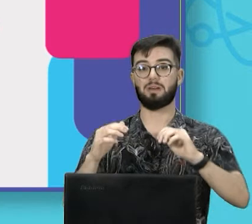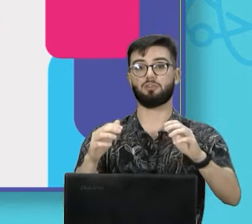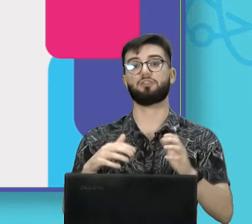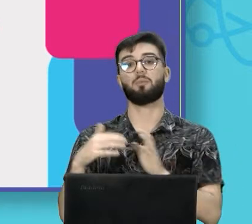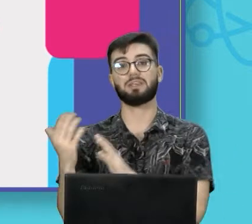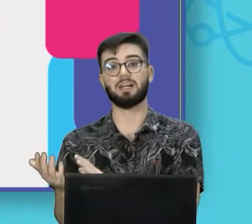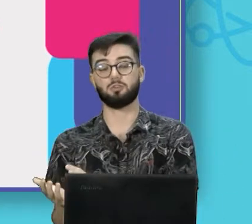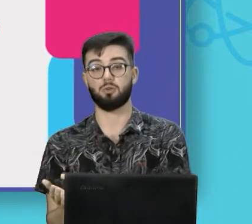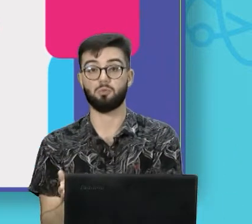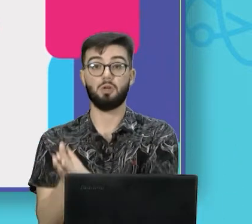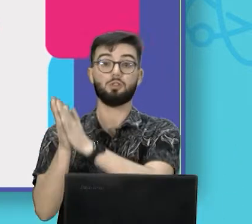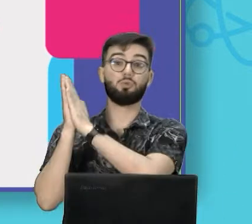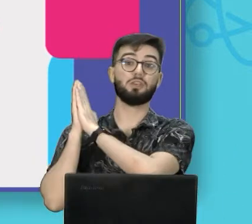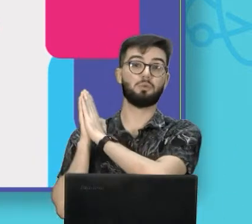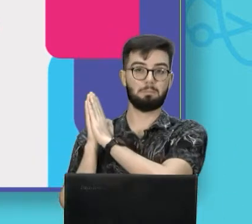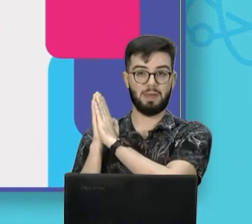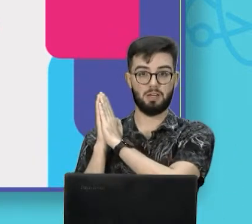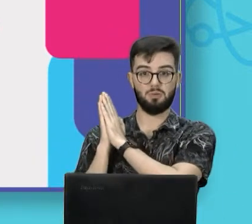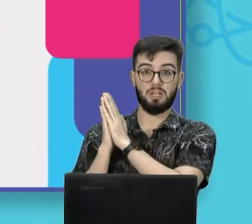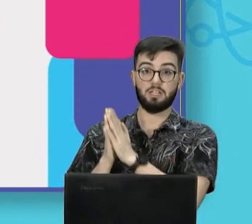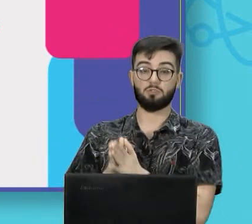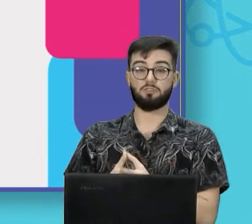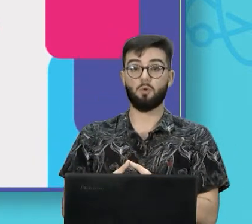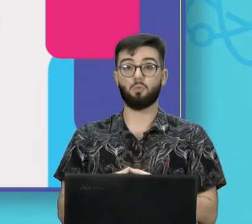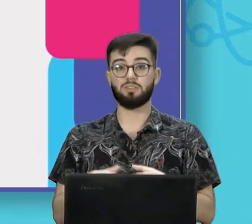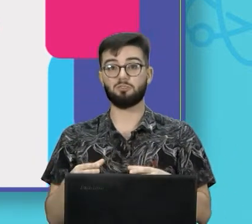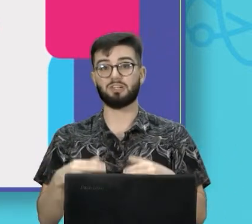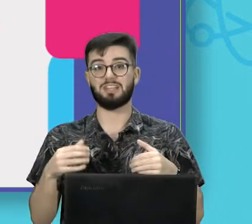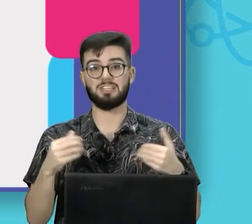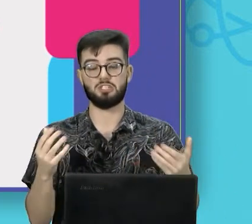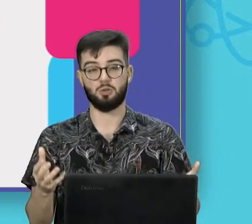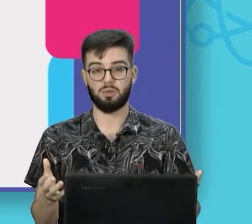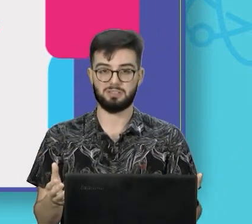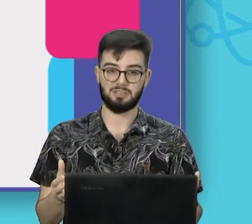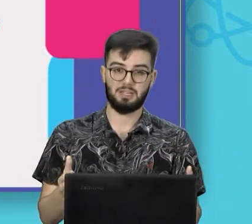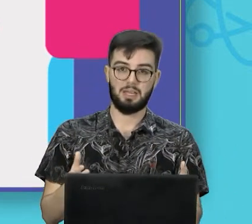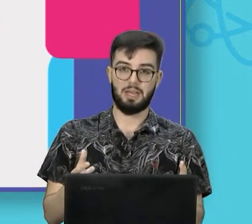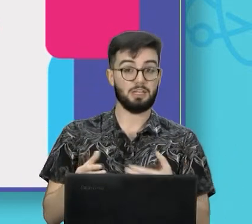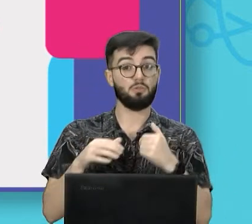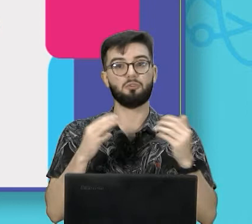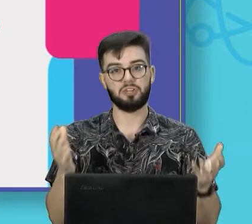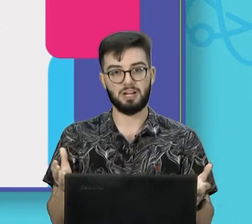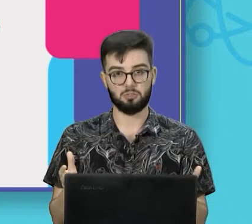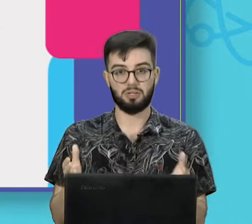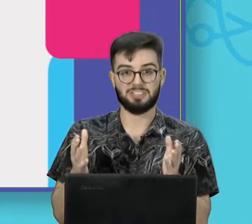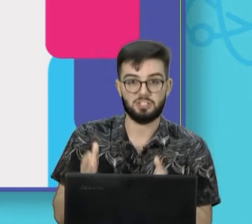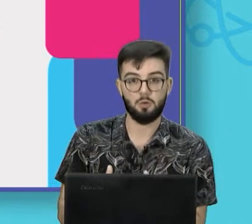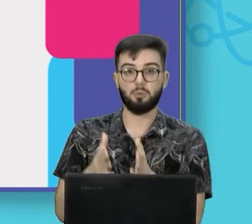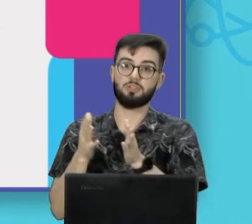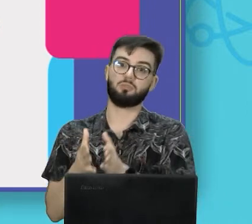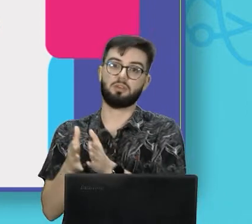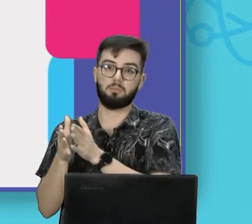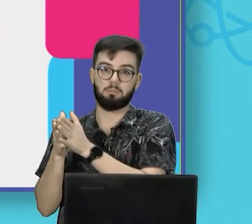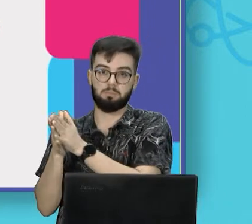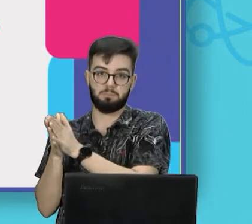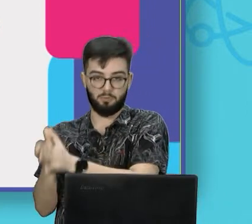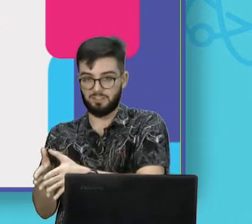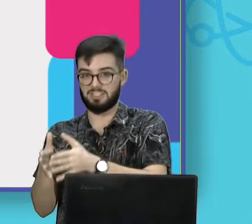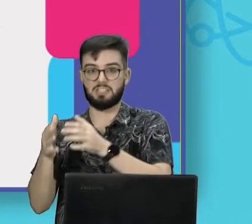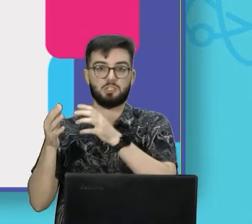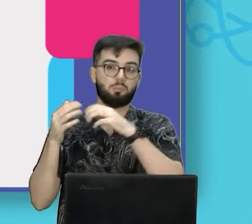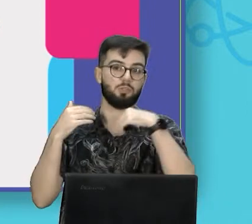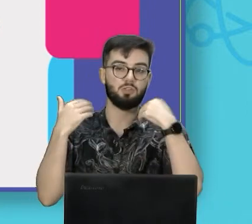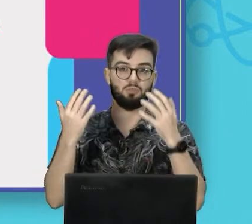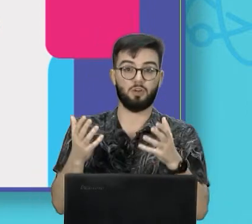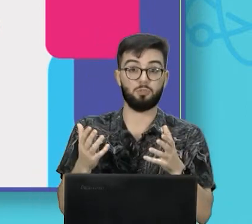padroado Régio não é mais oficialmente católico durante o império inclusive algumas outras religiões é que não fossem católicos elas vão poder você